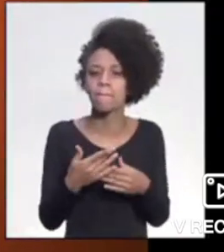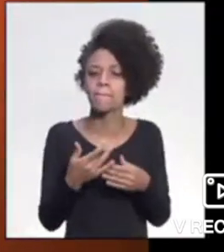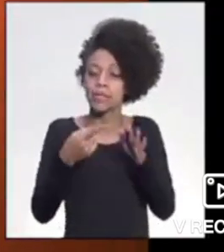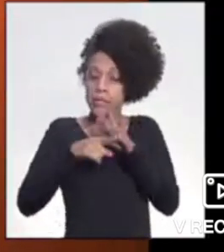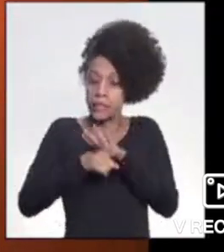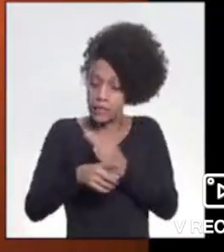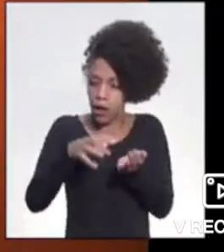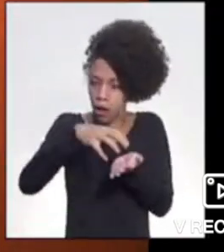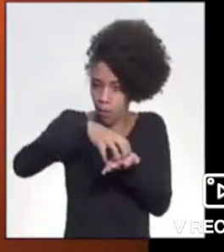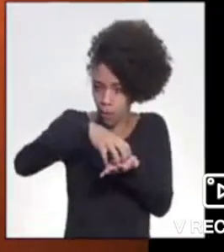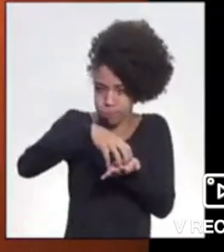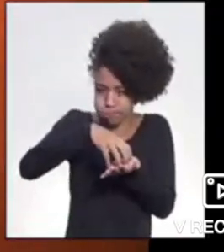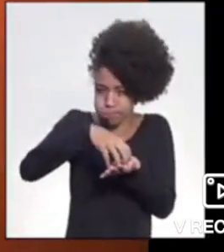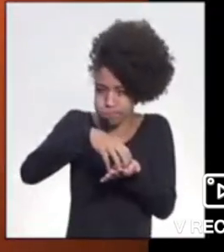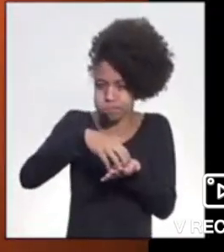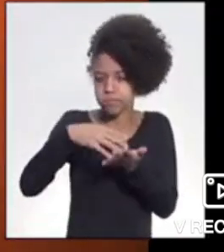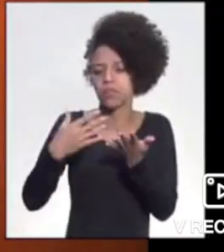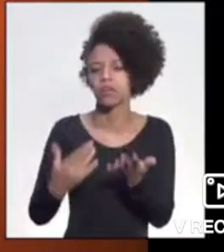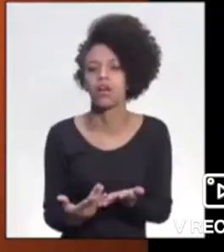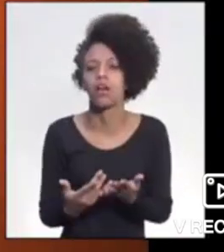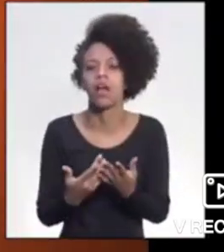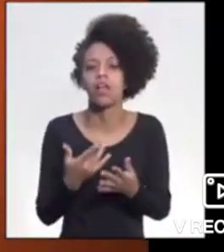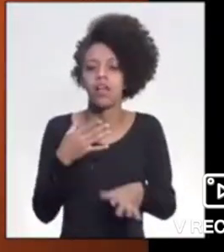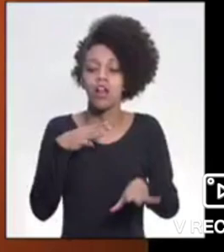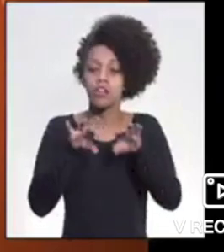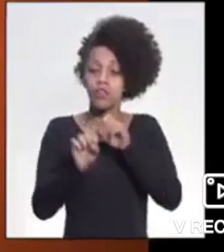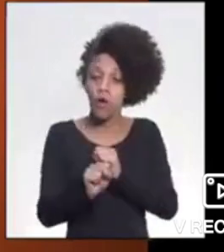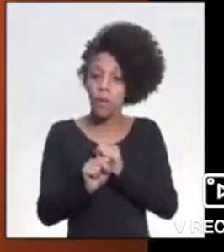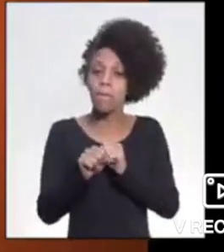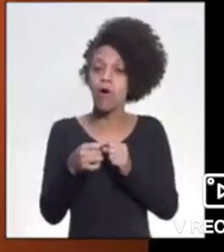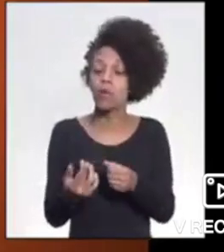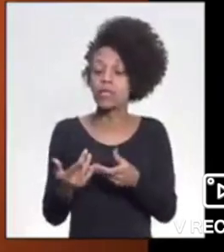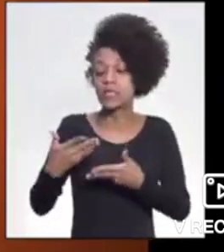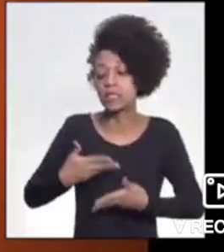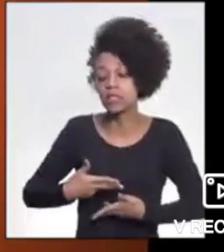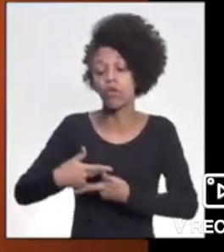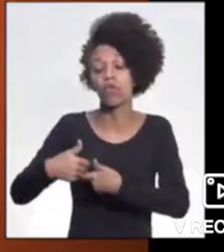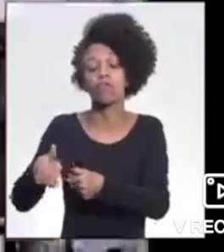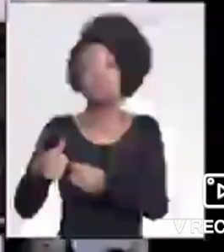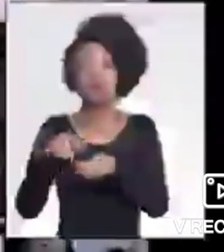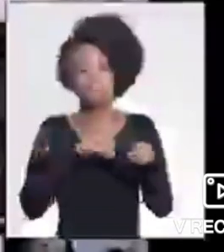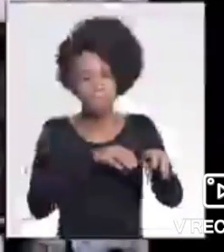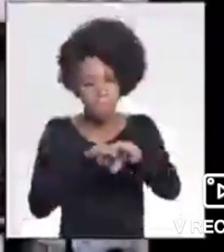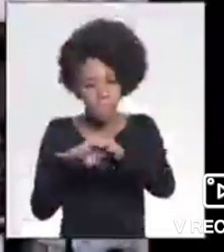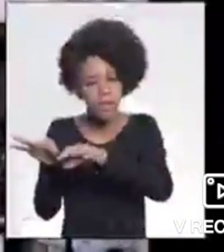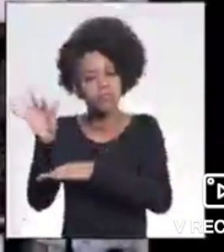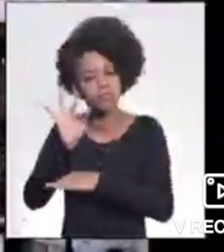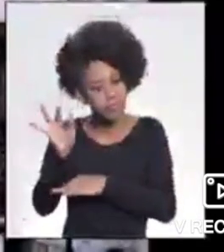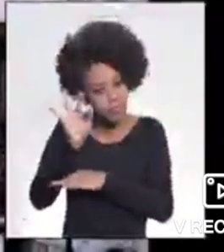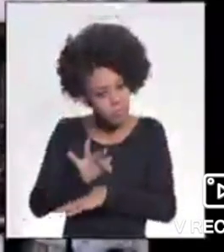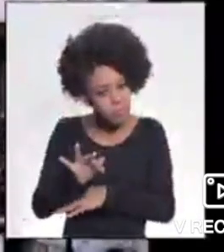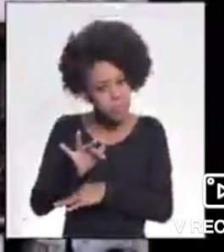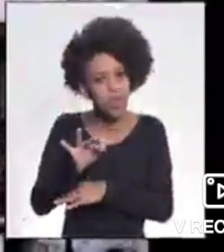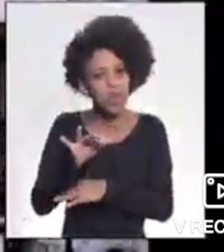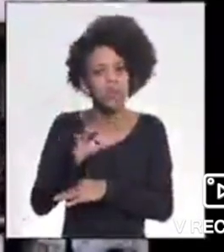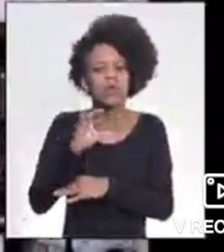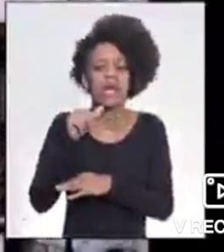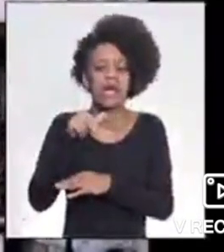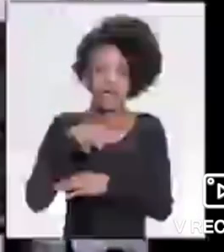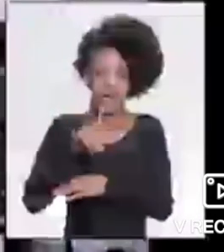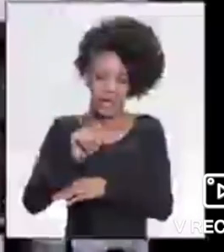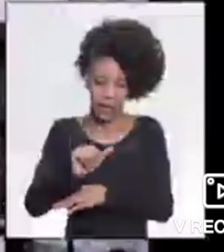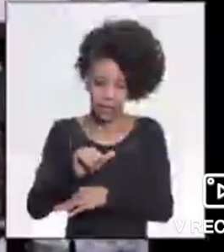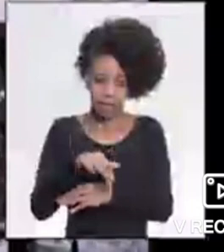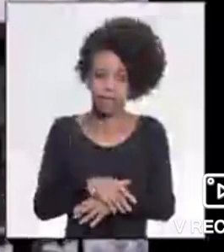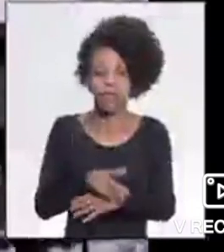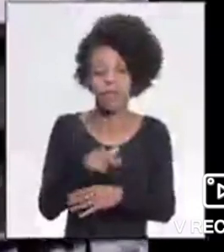do pudim de passas, Rutherford concluiu sua pós-graduação e recebeu um convite para lecionar na Universidade McGill, em Montreal, no Canadá. Foi